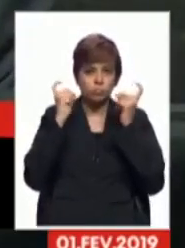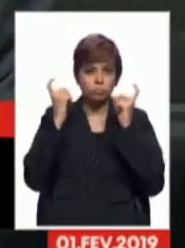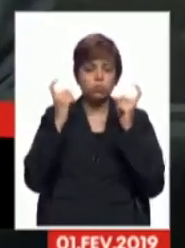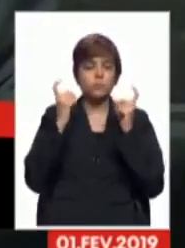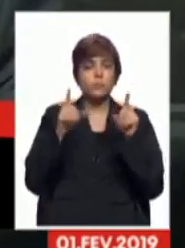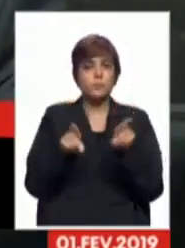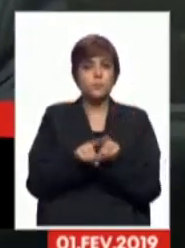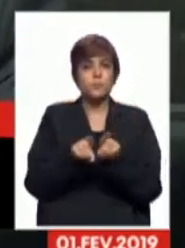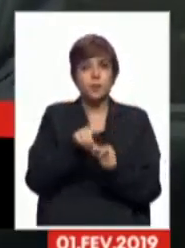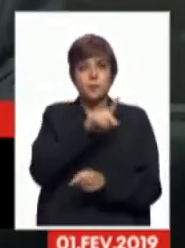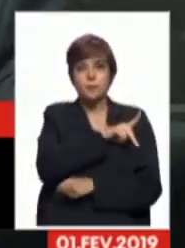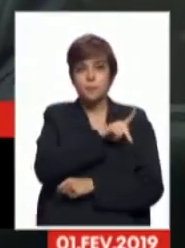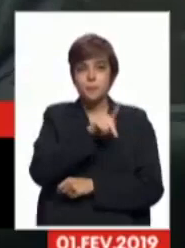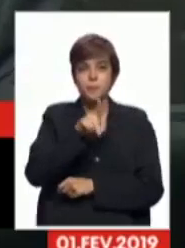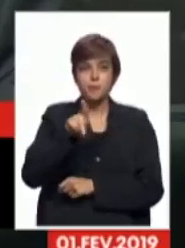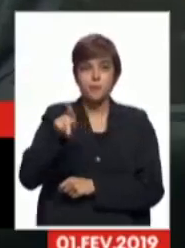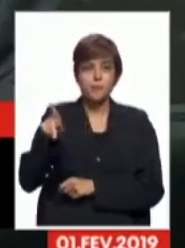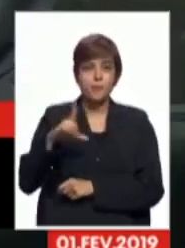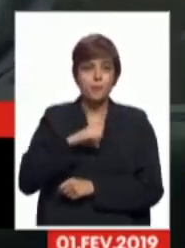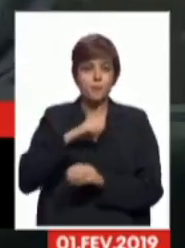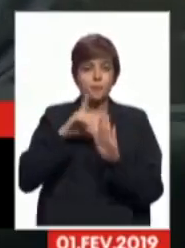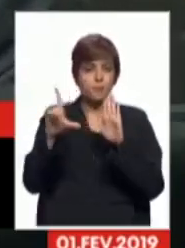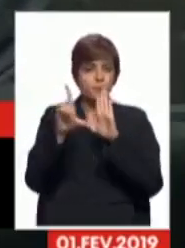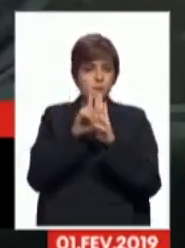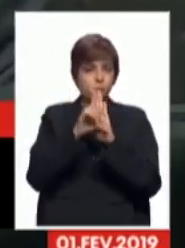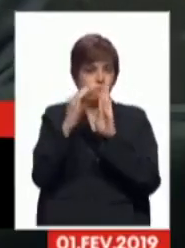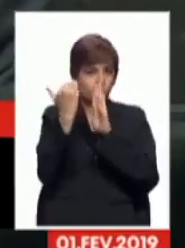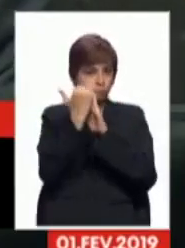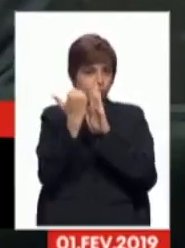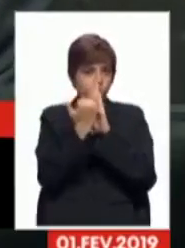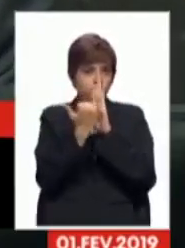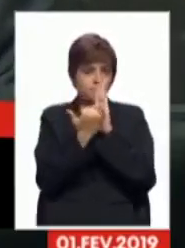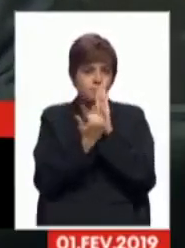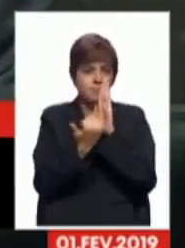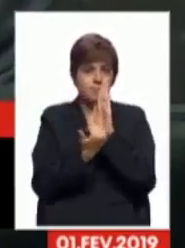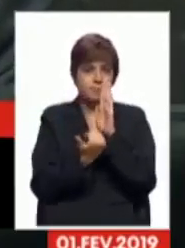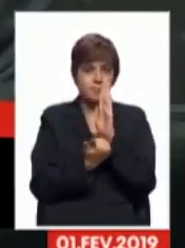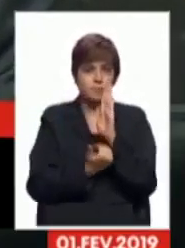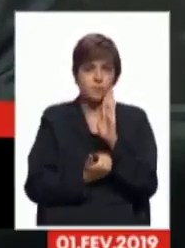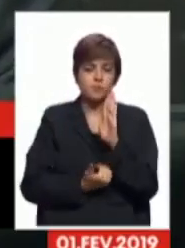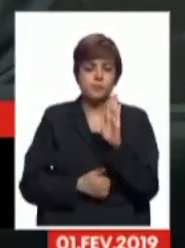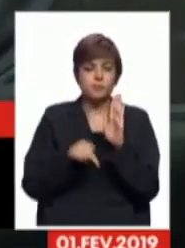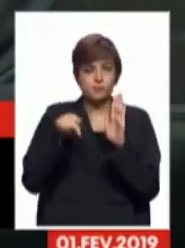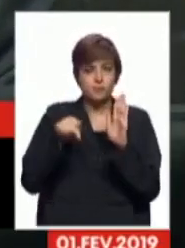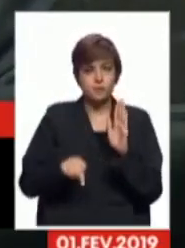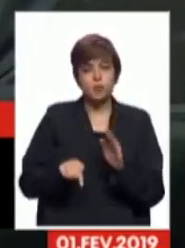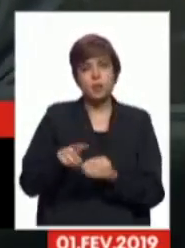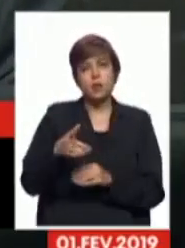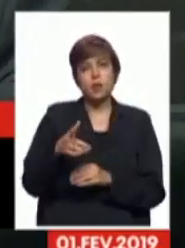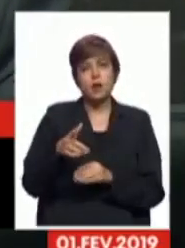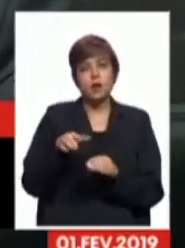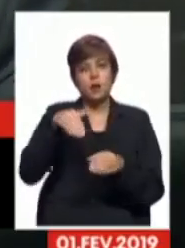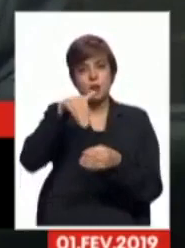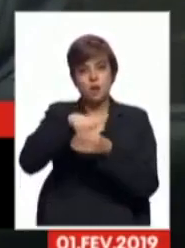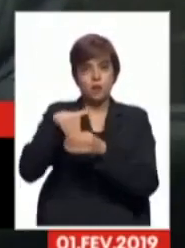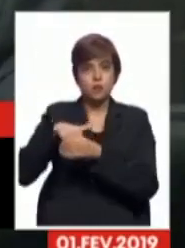presidência estabelece as seguintes normas complementares para a eleição da mesa da Assembleia para o